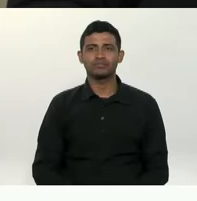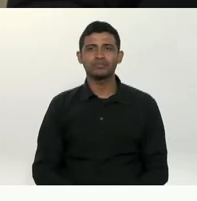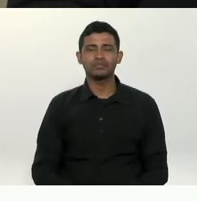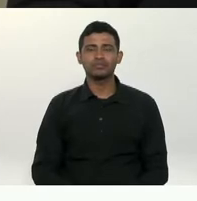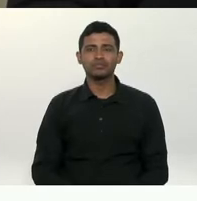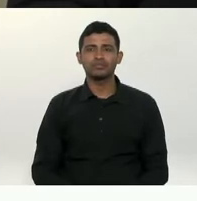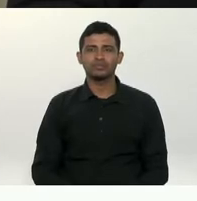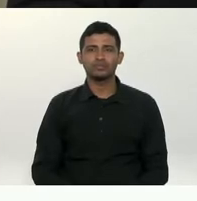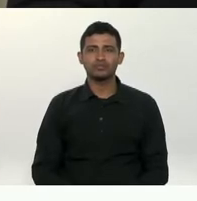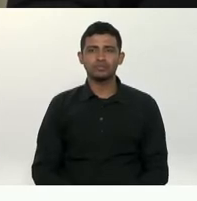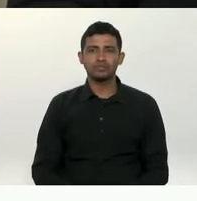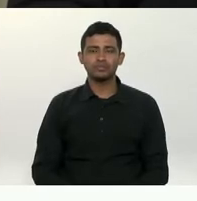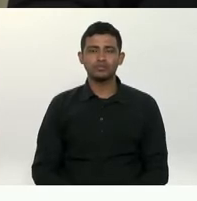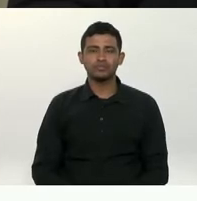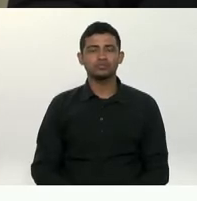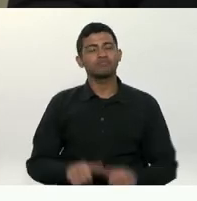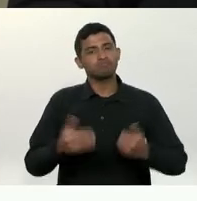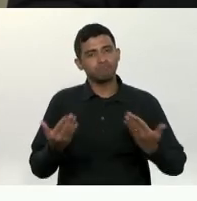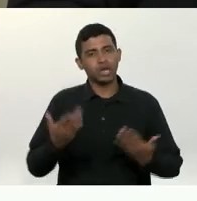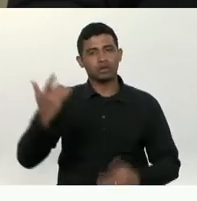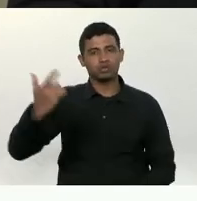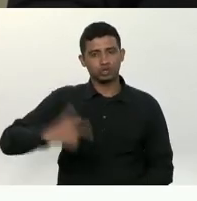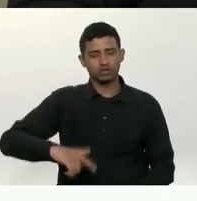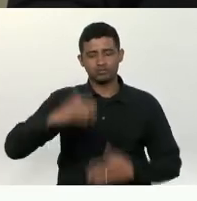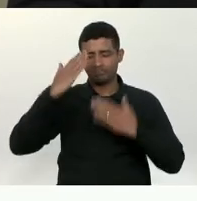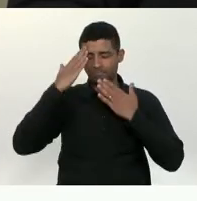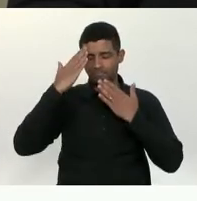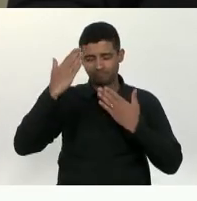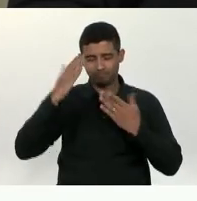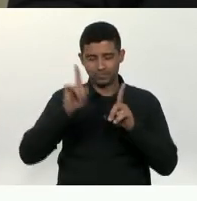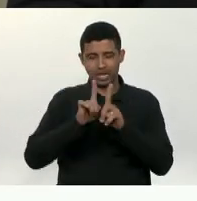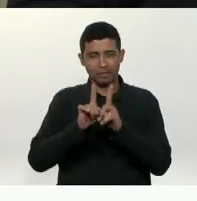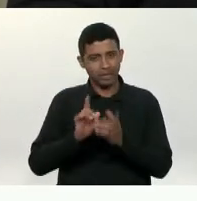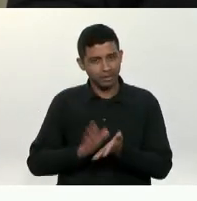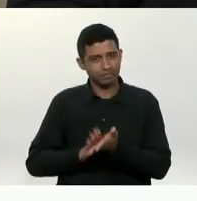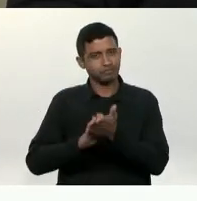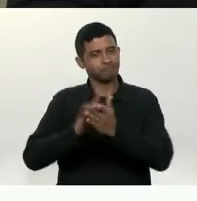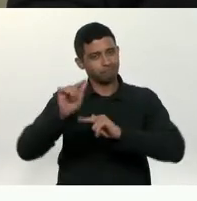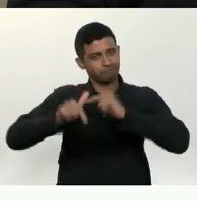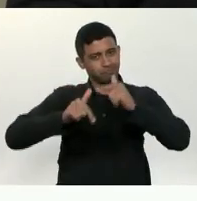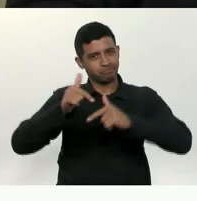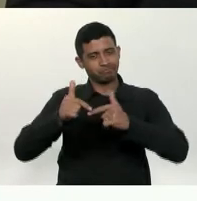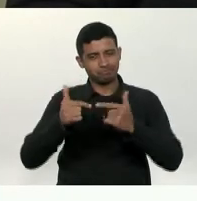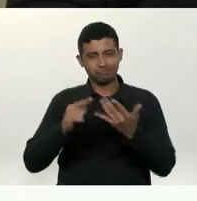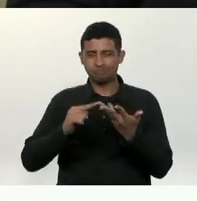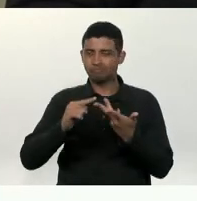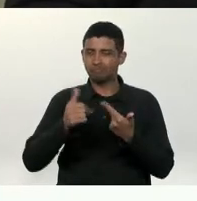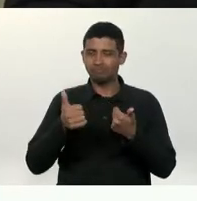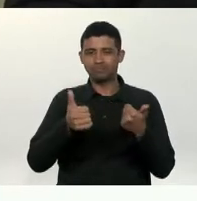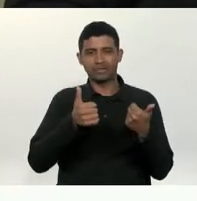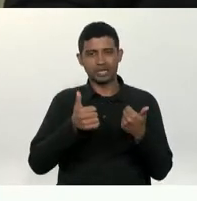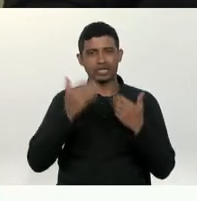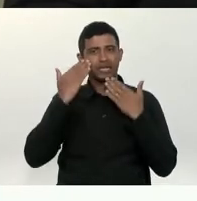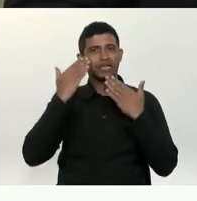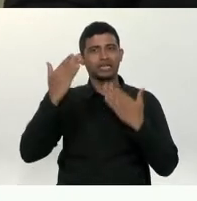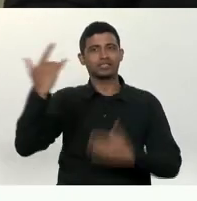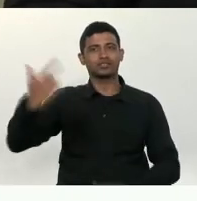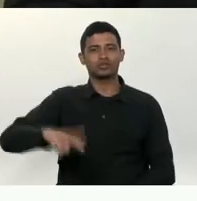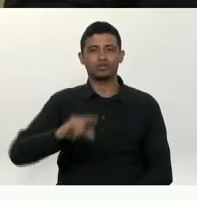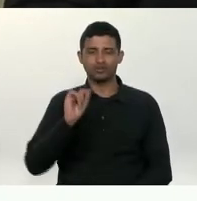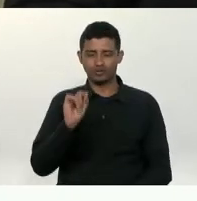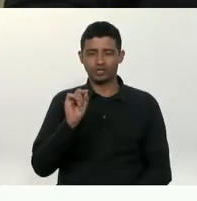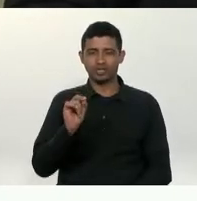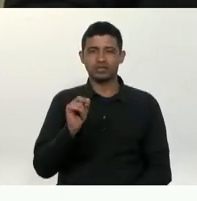novos convites. Então, mais uma vez, agradecendo, parabenizando a condução dos trabalhos e agradecendo mais uma vez